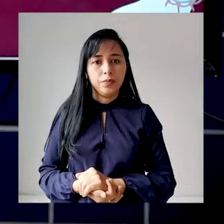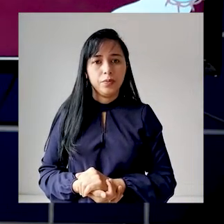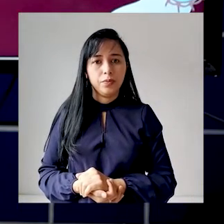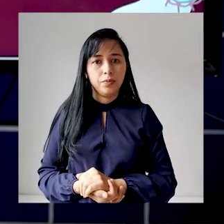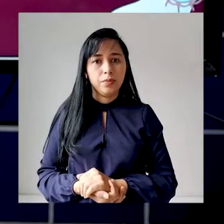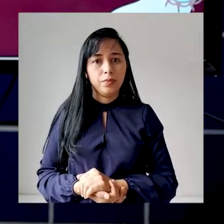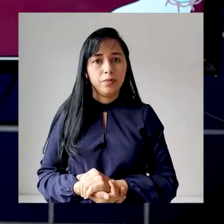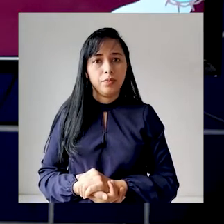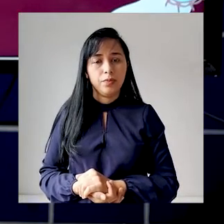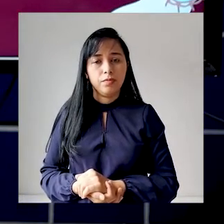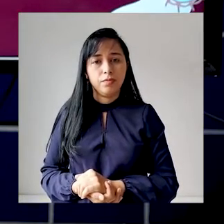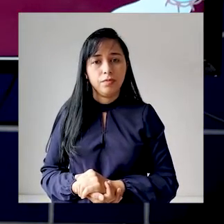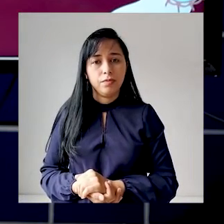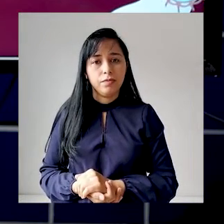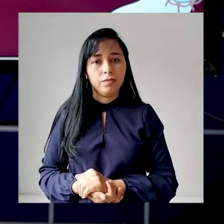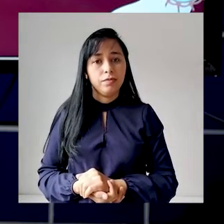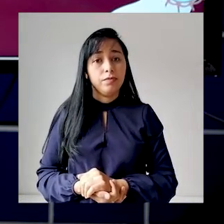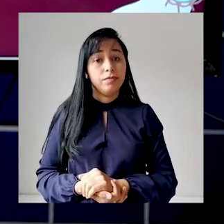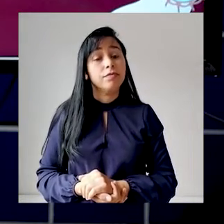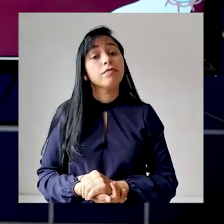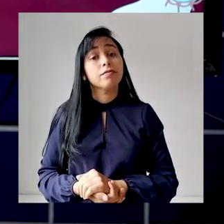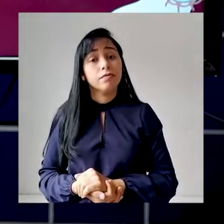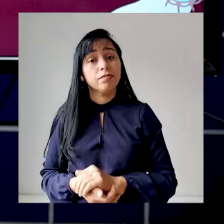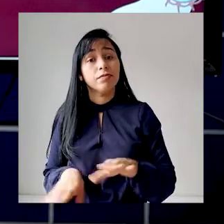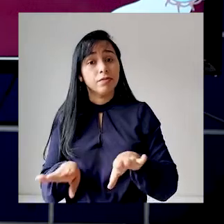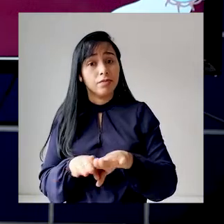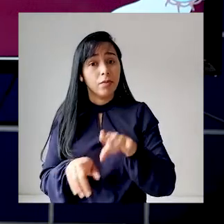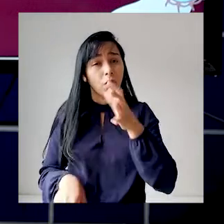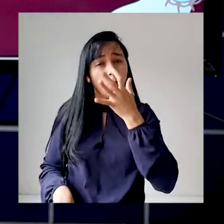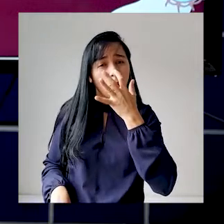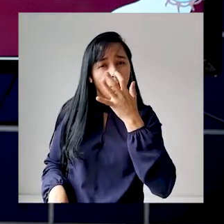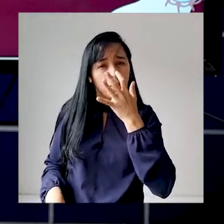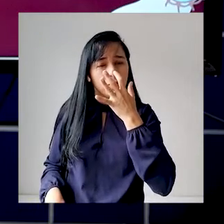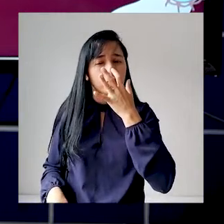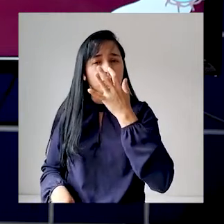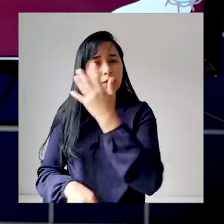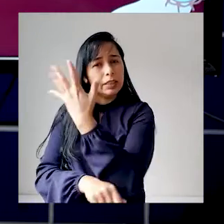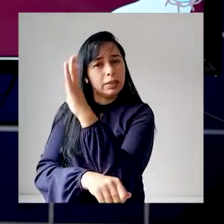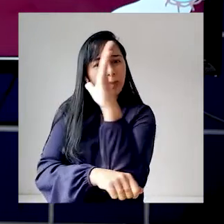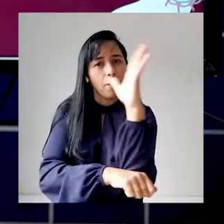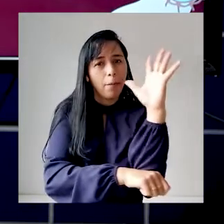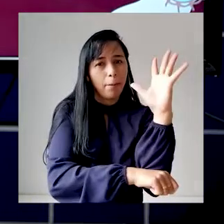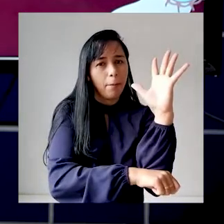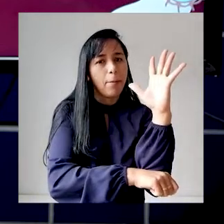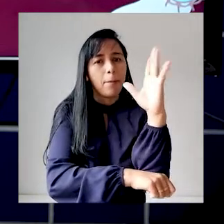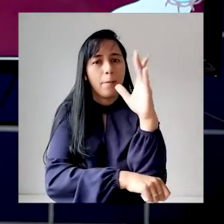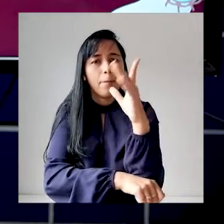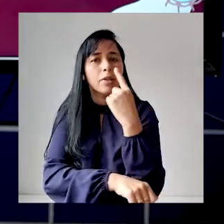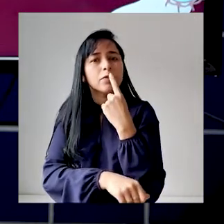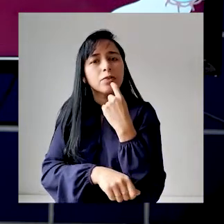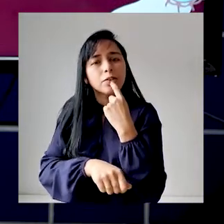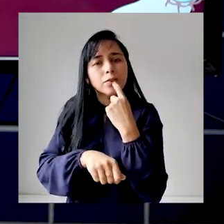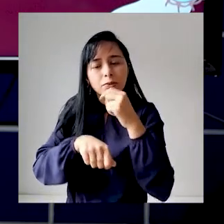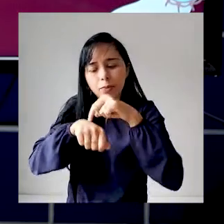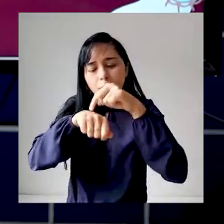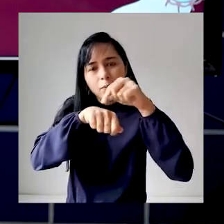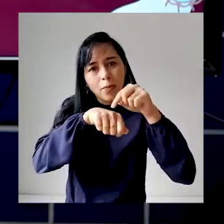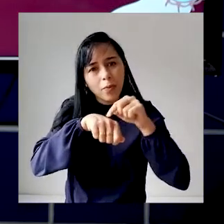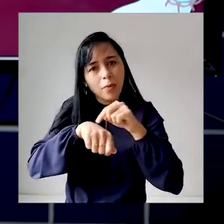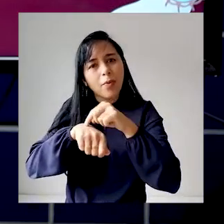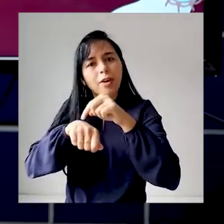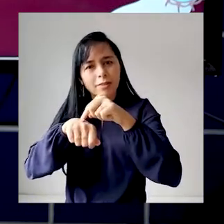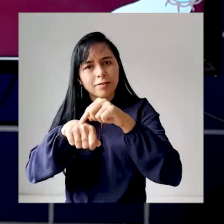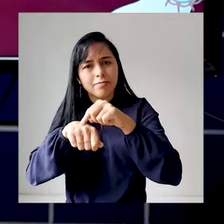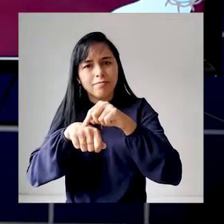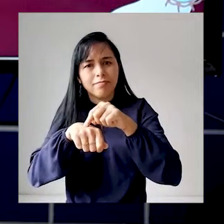que coloquei aqui é bem observado em estolhos de morango. Não sei se você já viu um